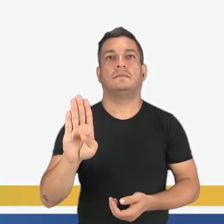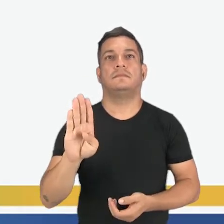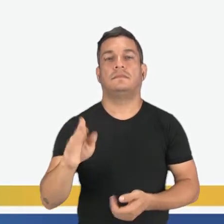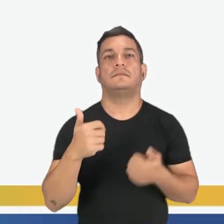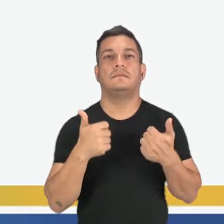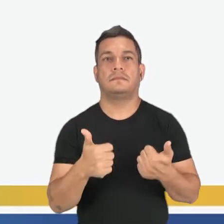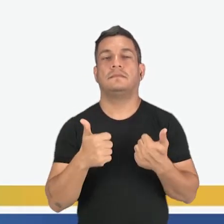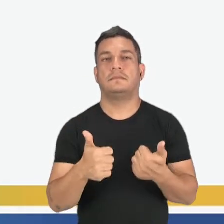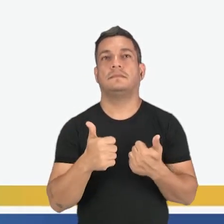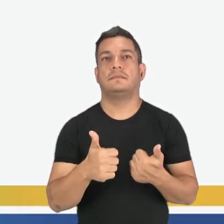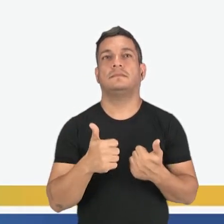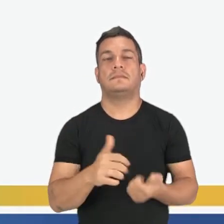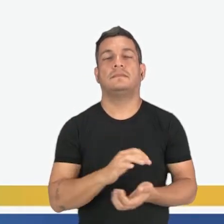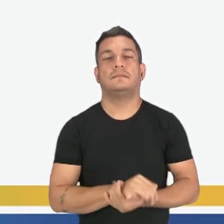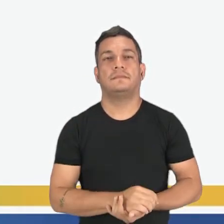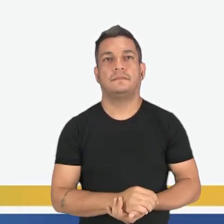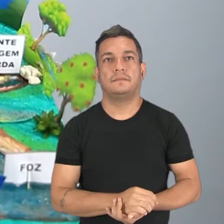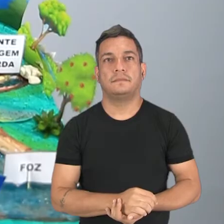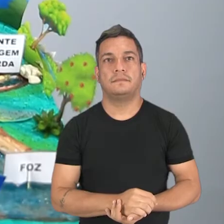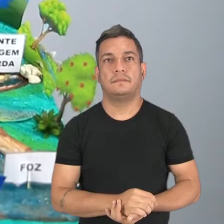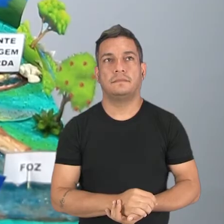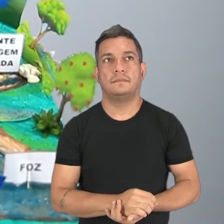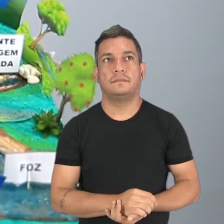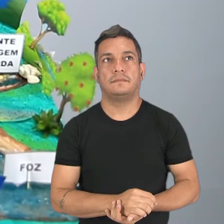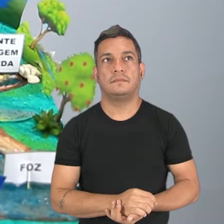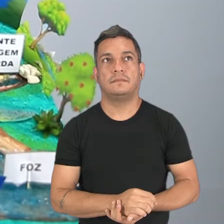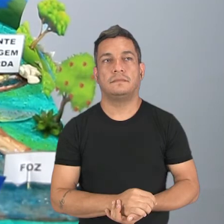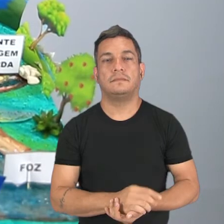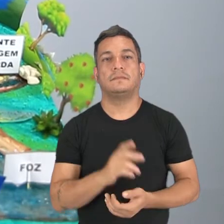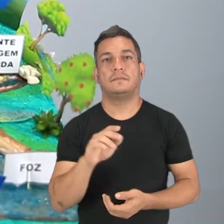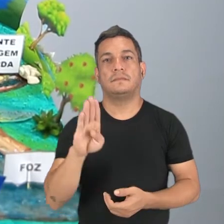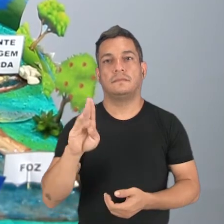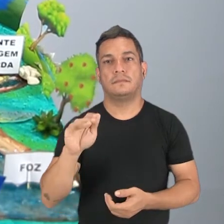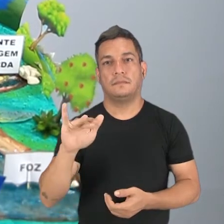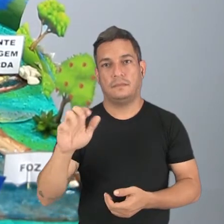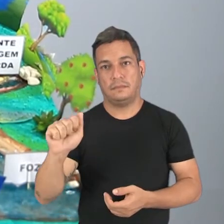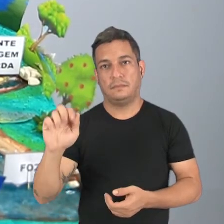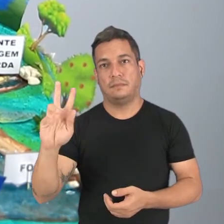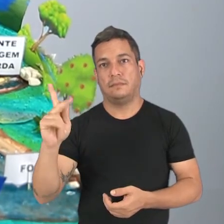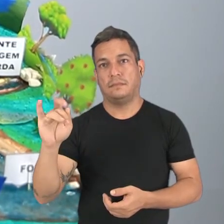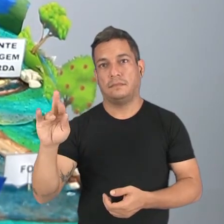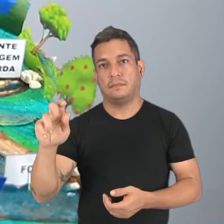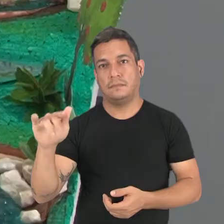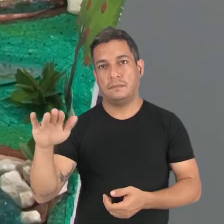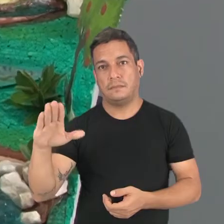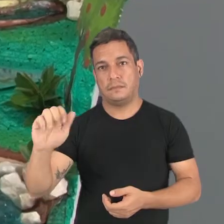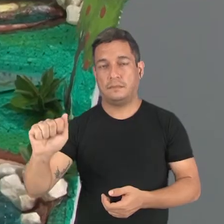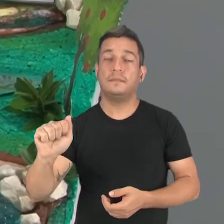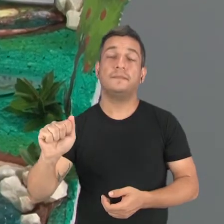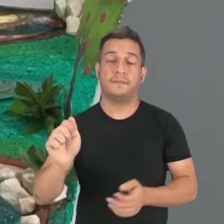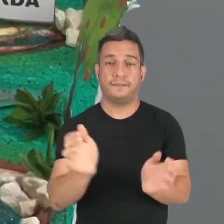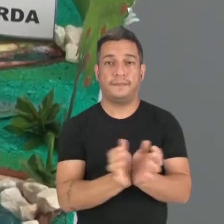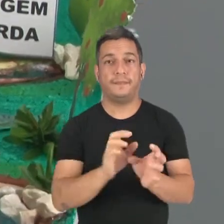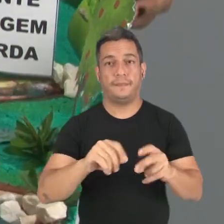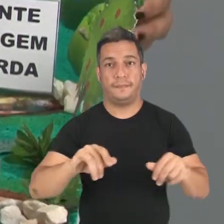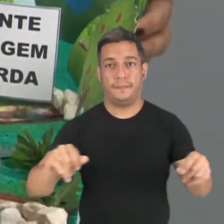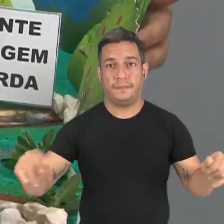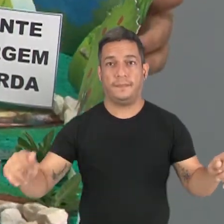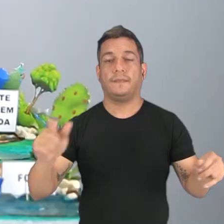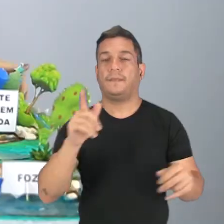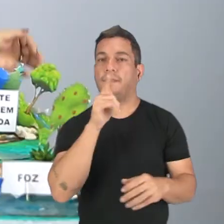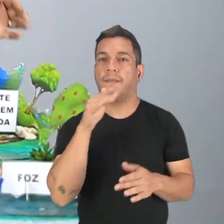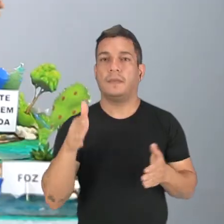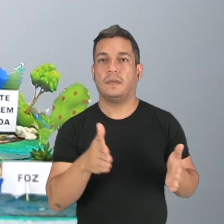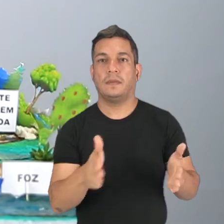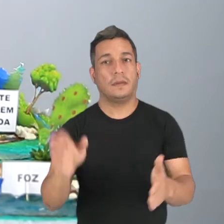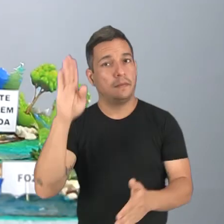B, muito bem, olha só, né? Isto é bacia hidrográfica, conjunto de terras banhadas por